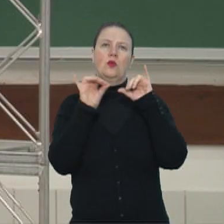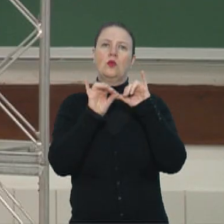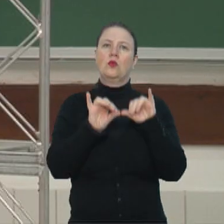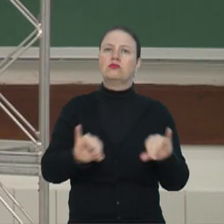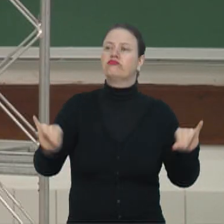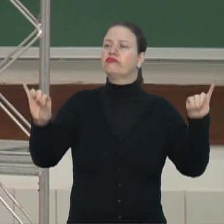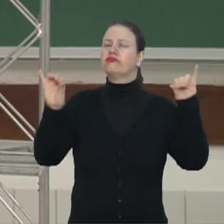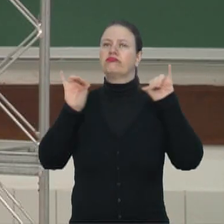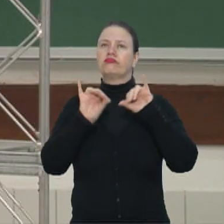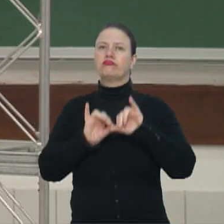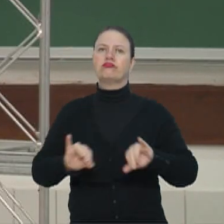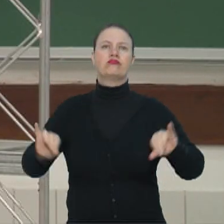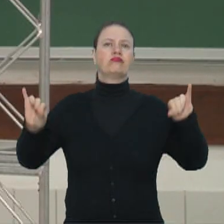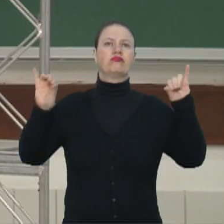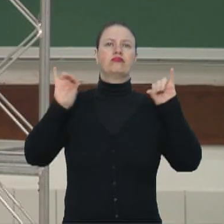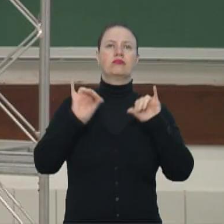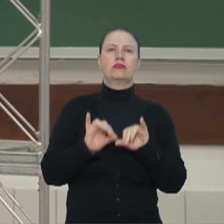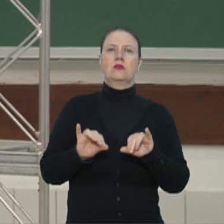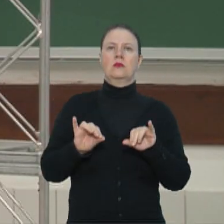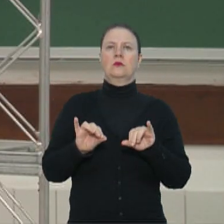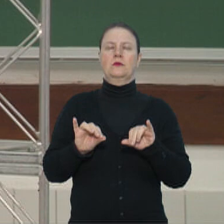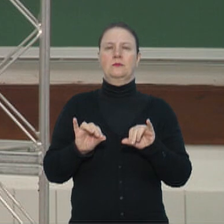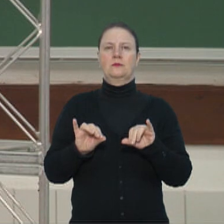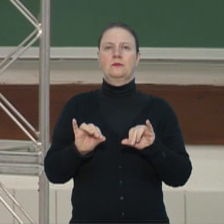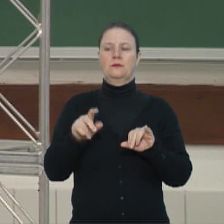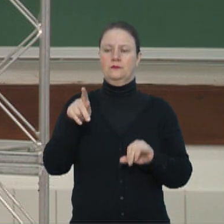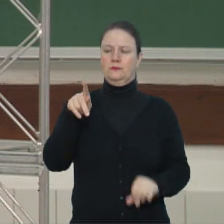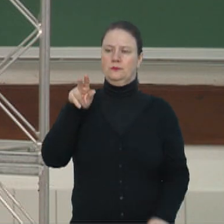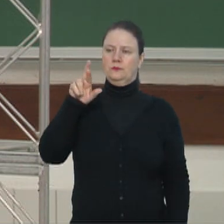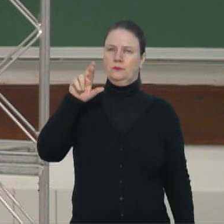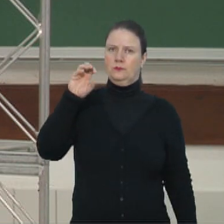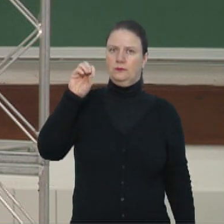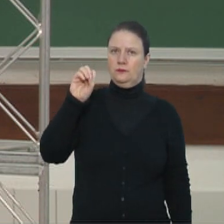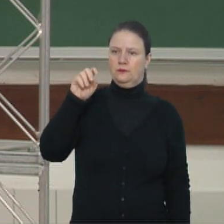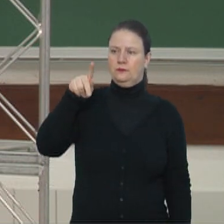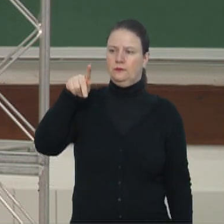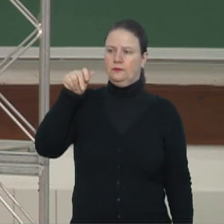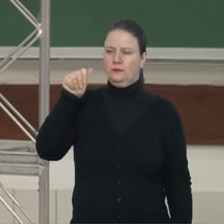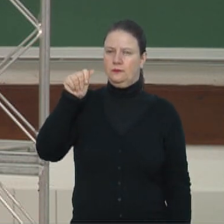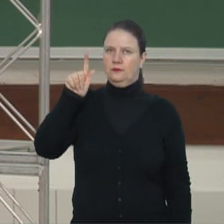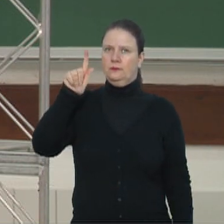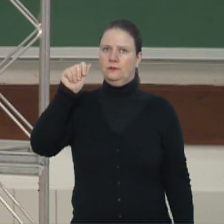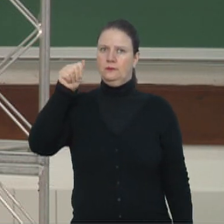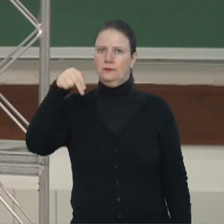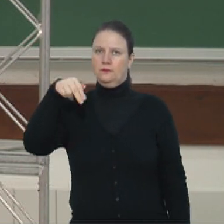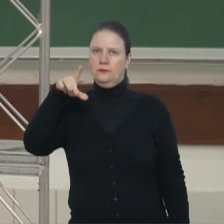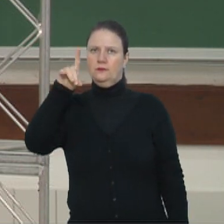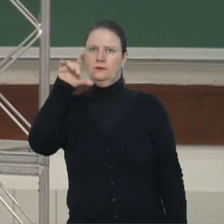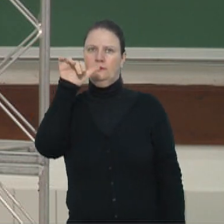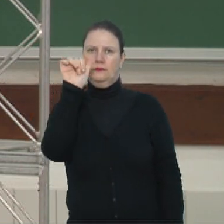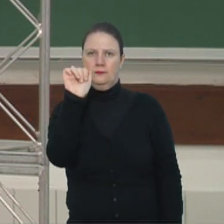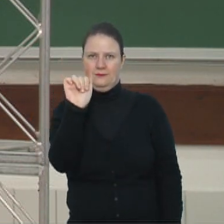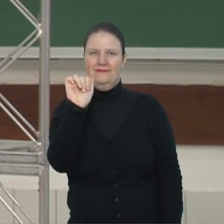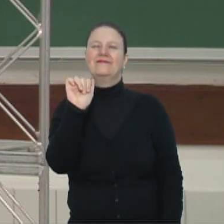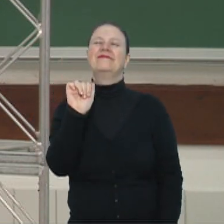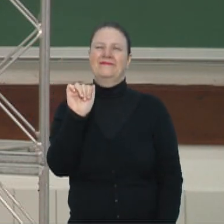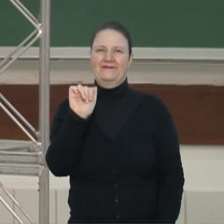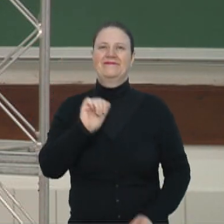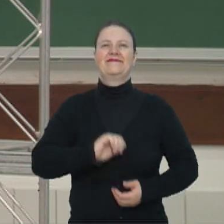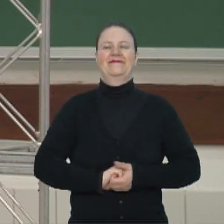anúncios publicitários, as propagandas. E também vamos estudar sobre as linking words,